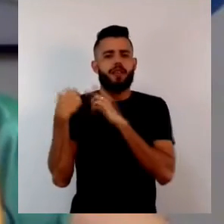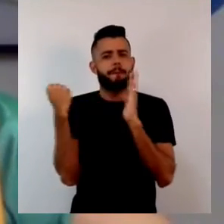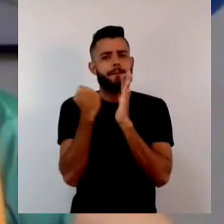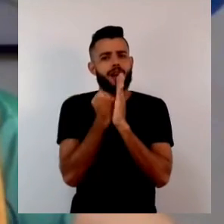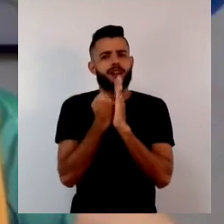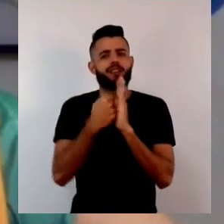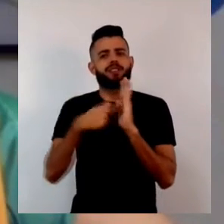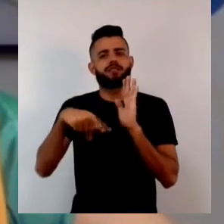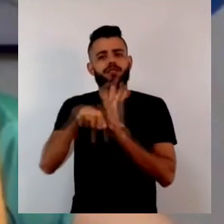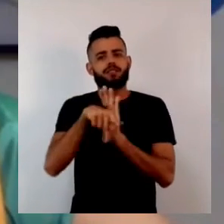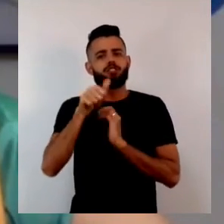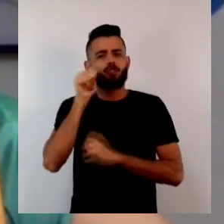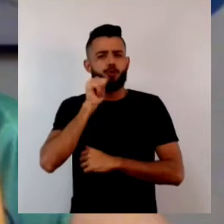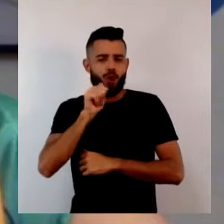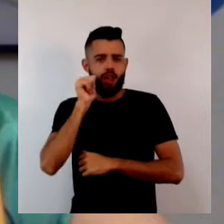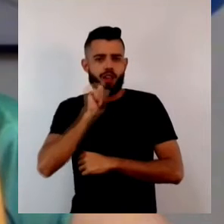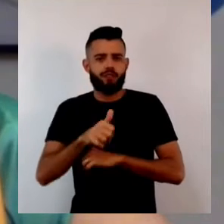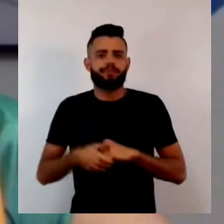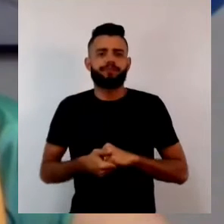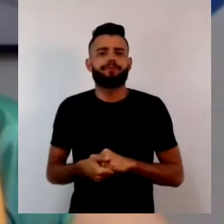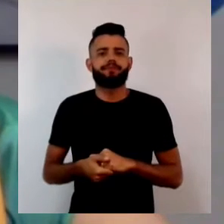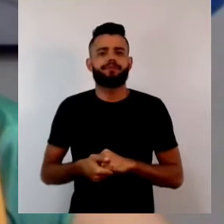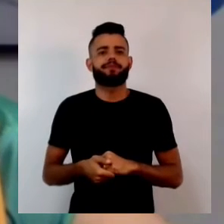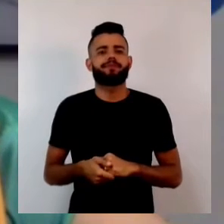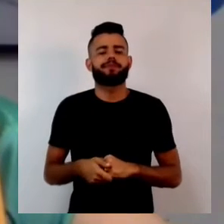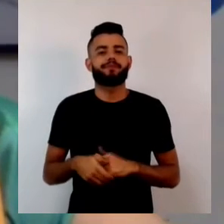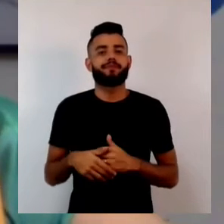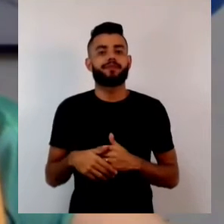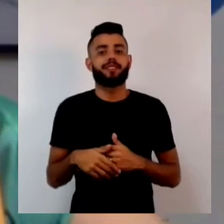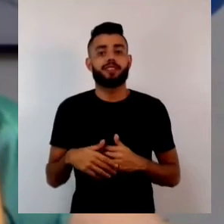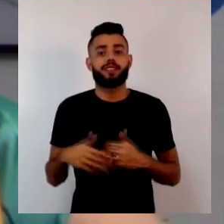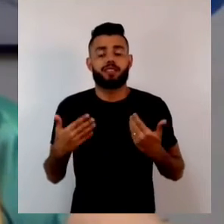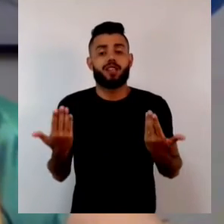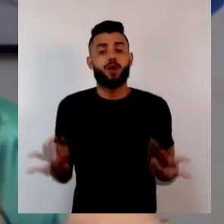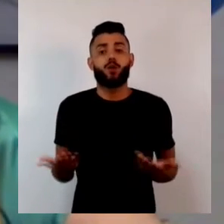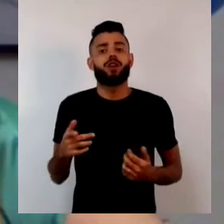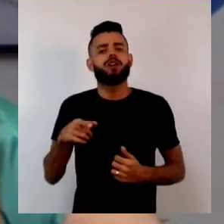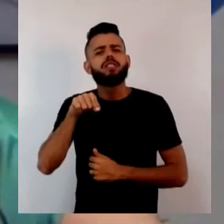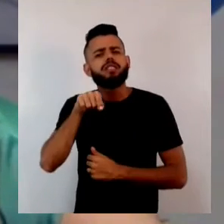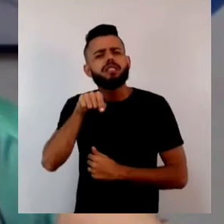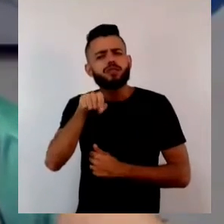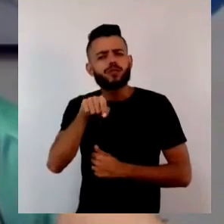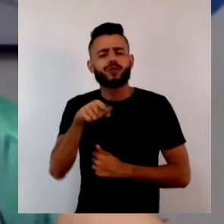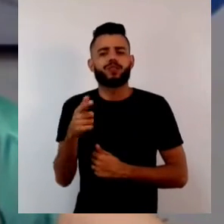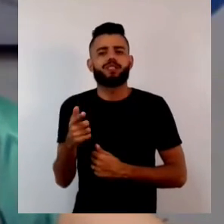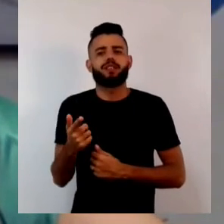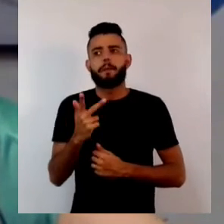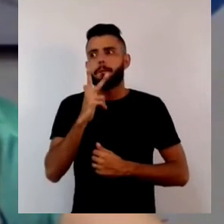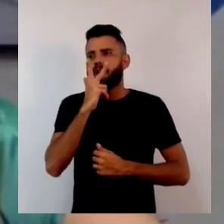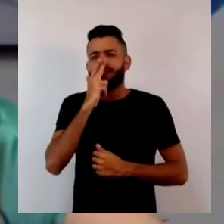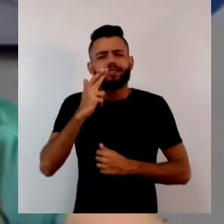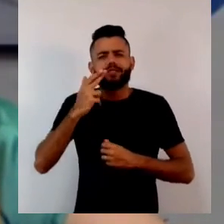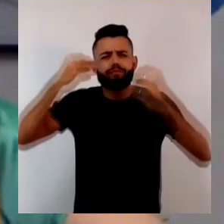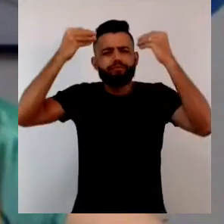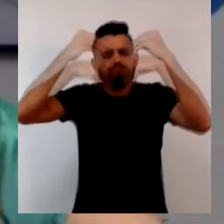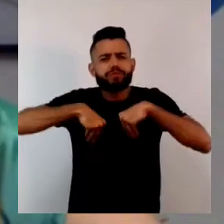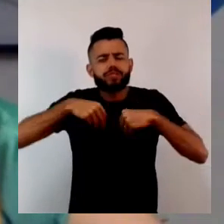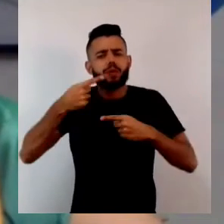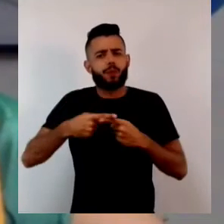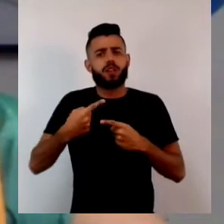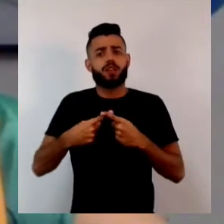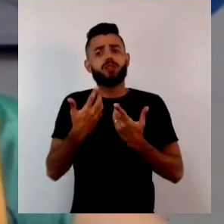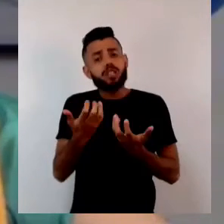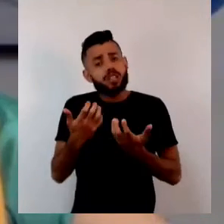mulher. E isso, ao mesmo tempo que às vezes era meio frustrante, porque eu queria trabalhar outras temáticas ali,